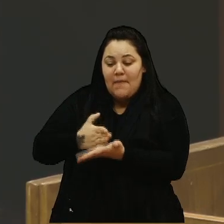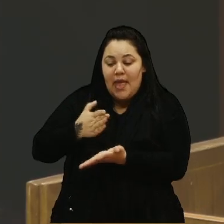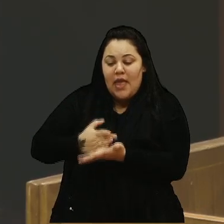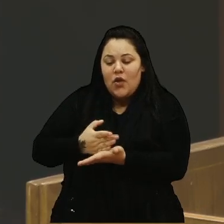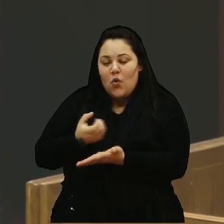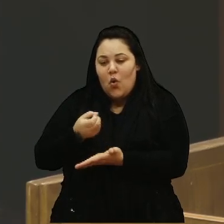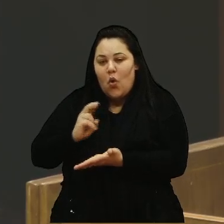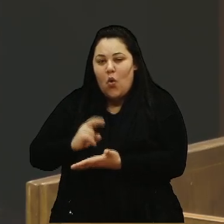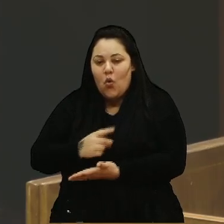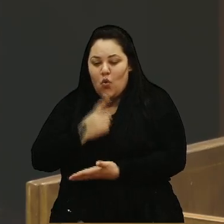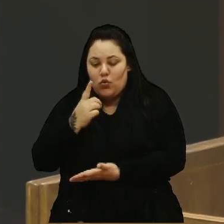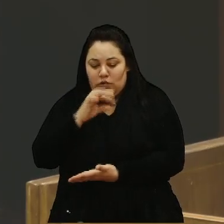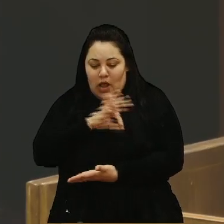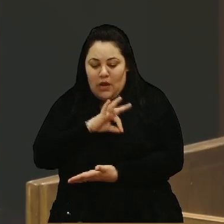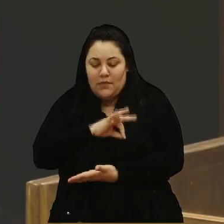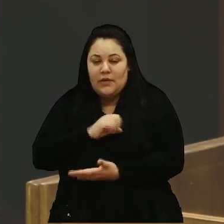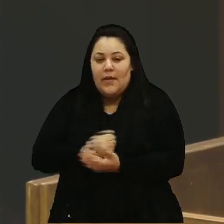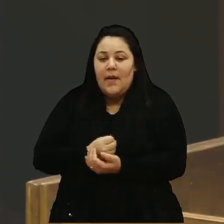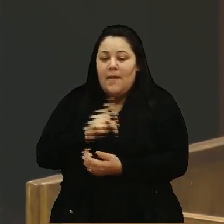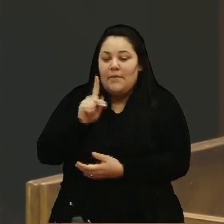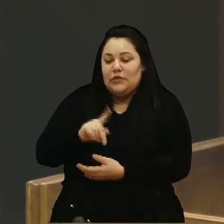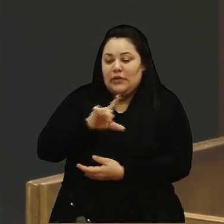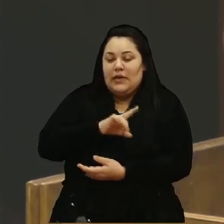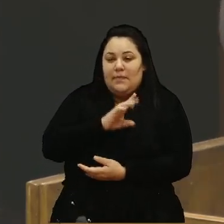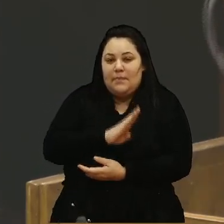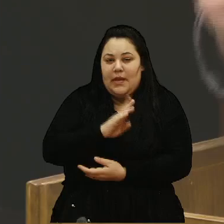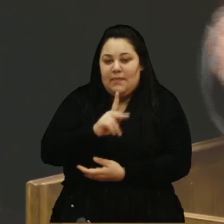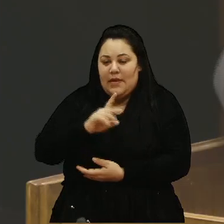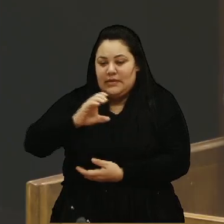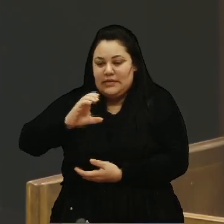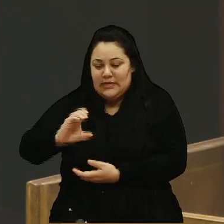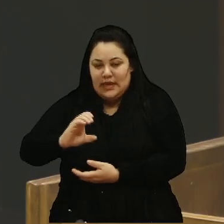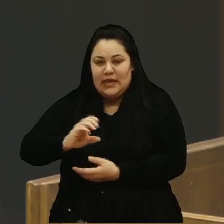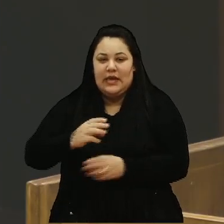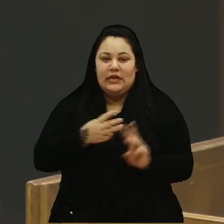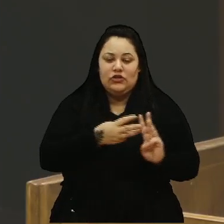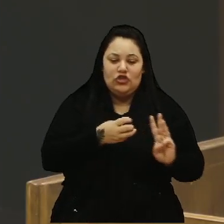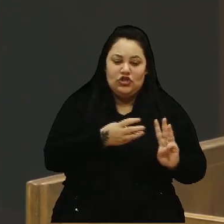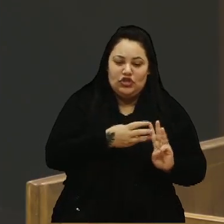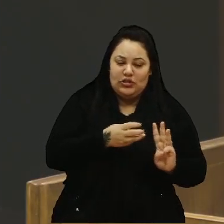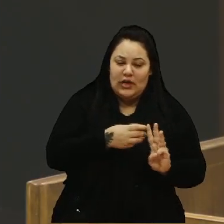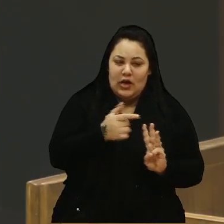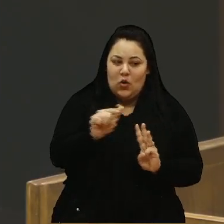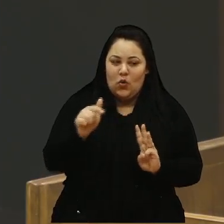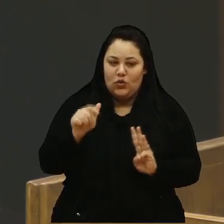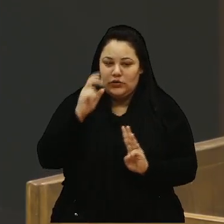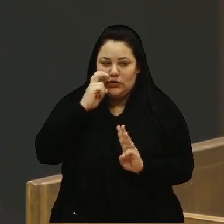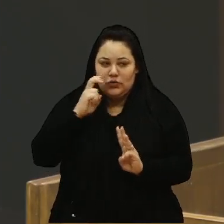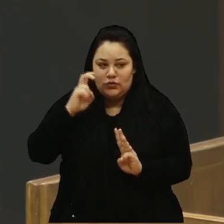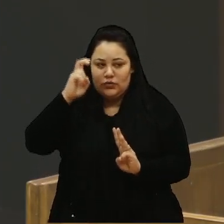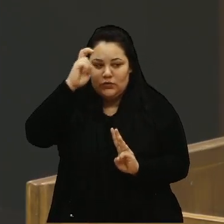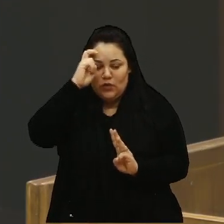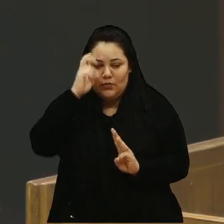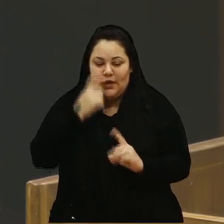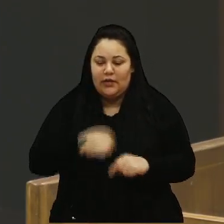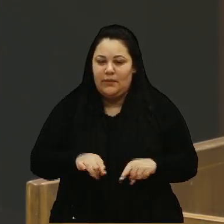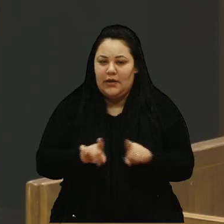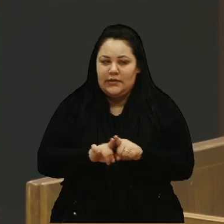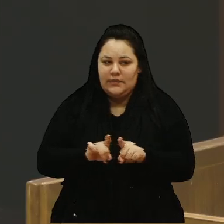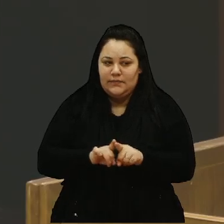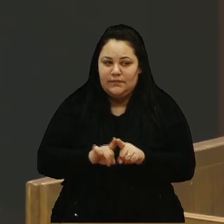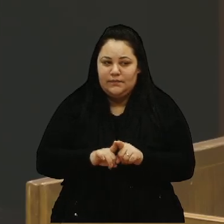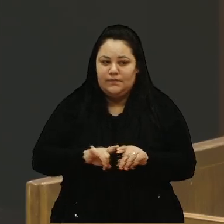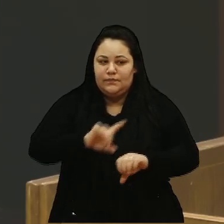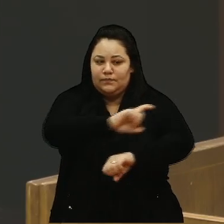capita, com pessoas que têm o BPC, indígenas, quilombolas e outras classes sociais e situações que